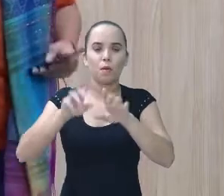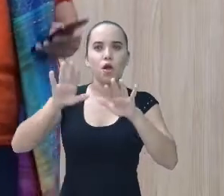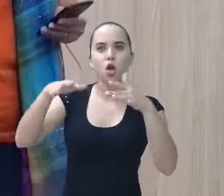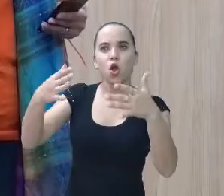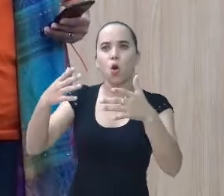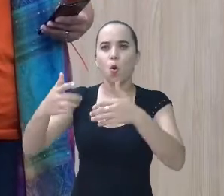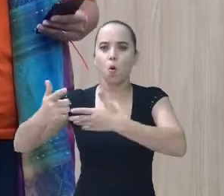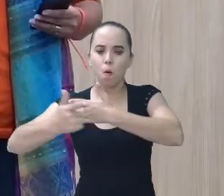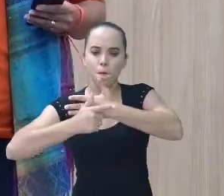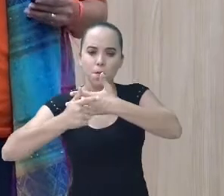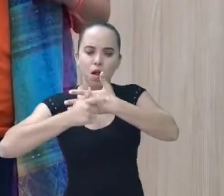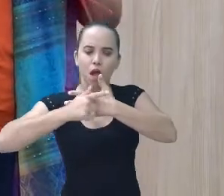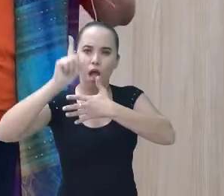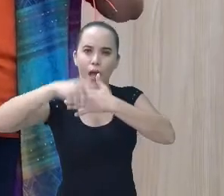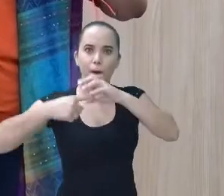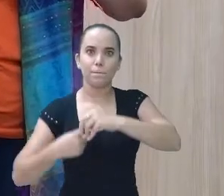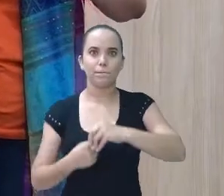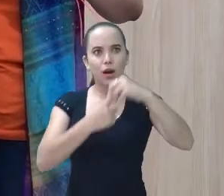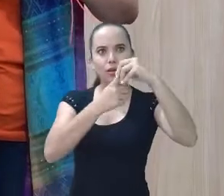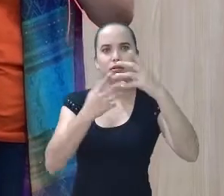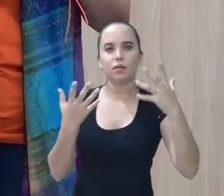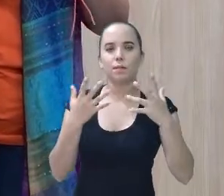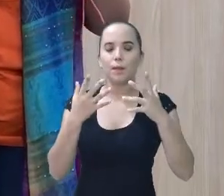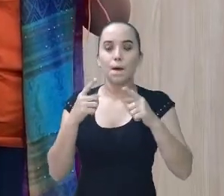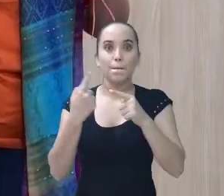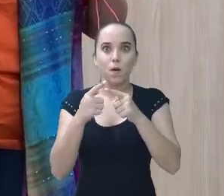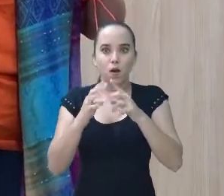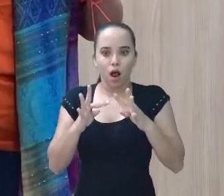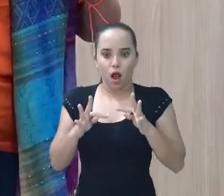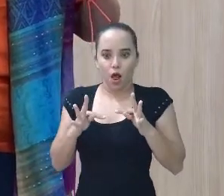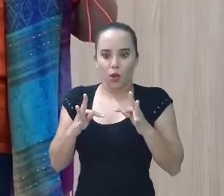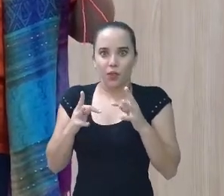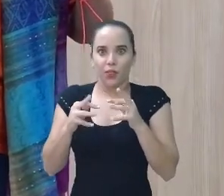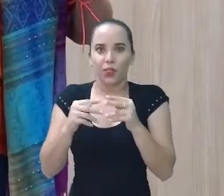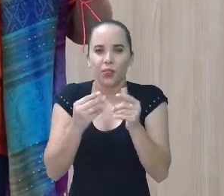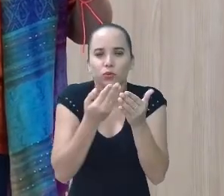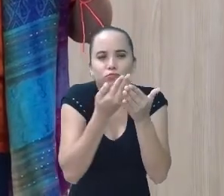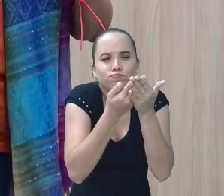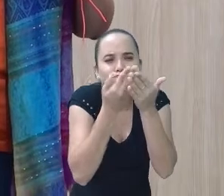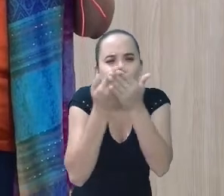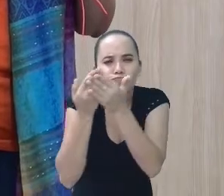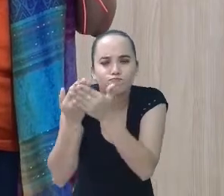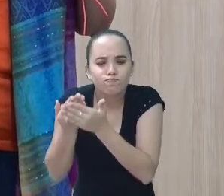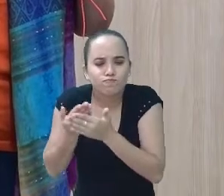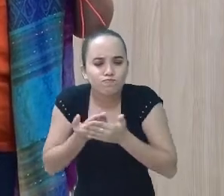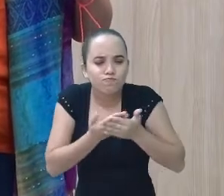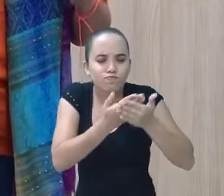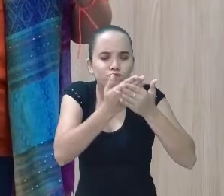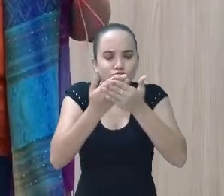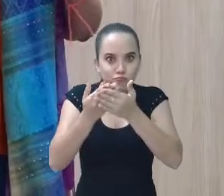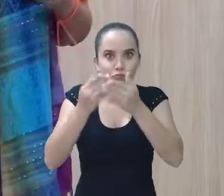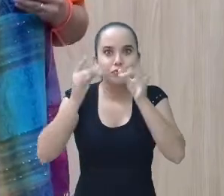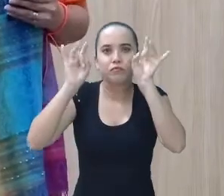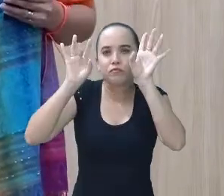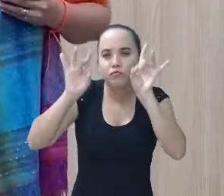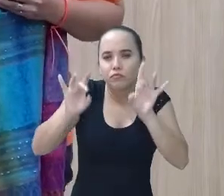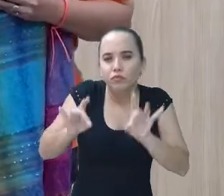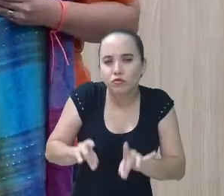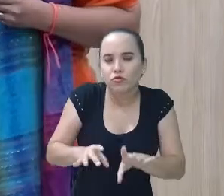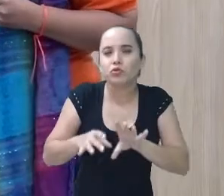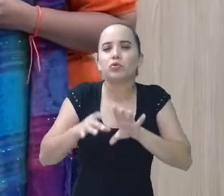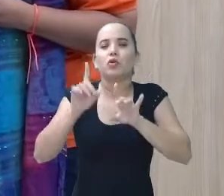mais destaque, sabe? Tudo era muito milimetrado, estudado. Era a perfeição